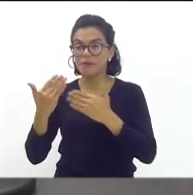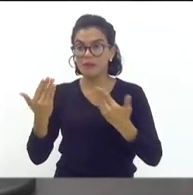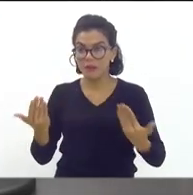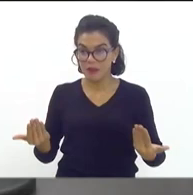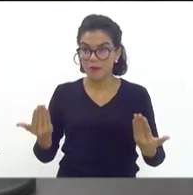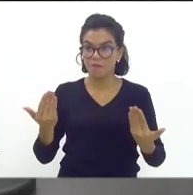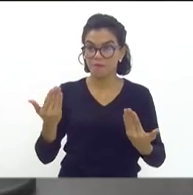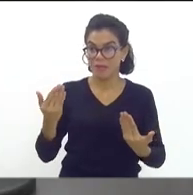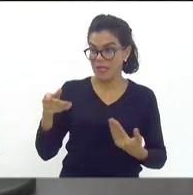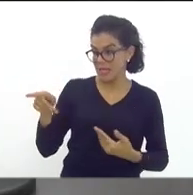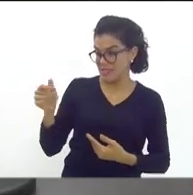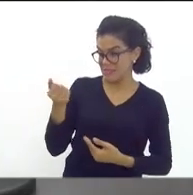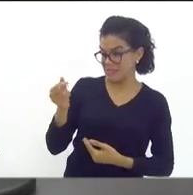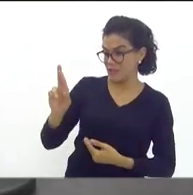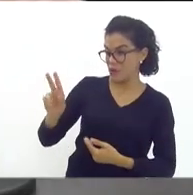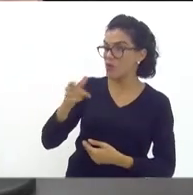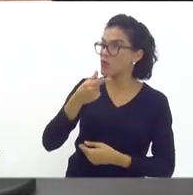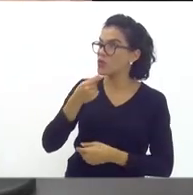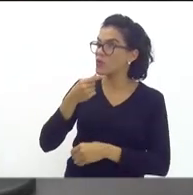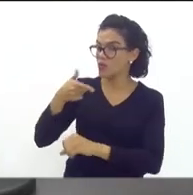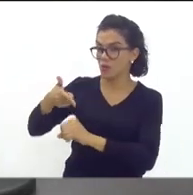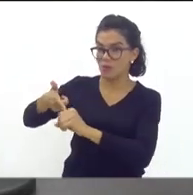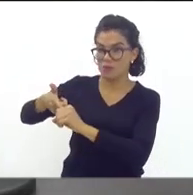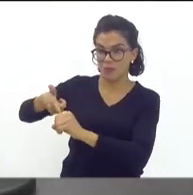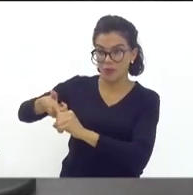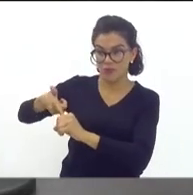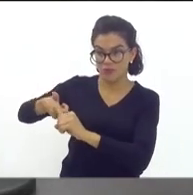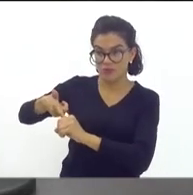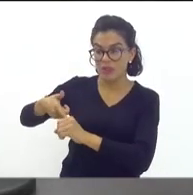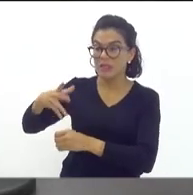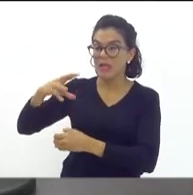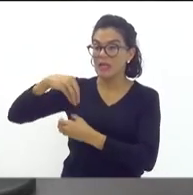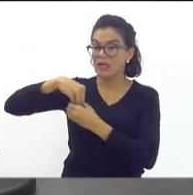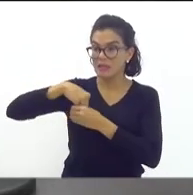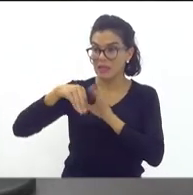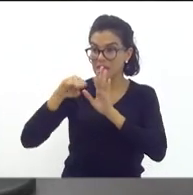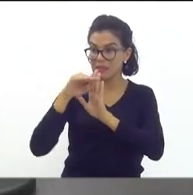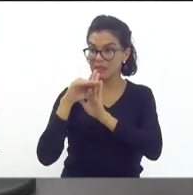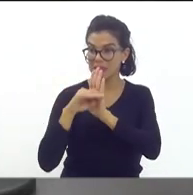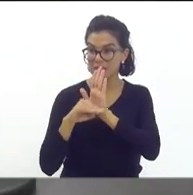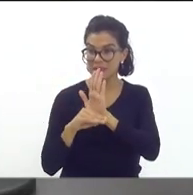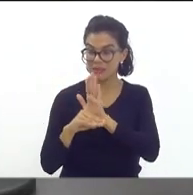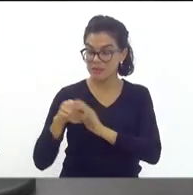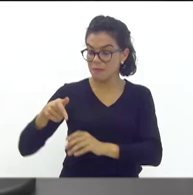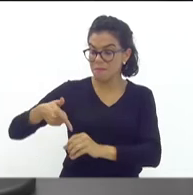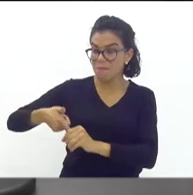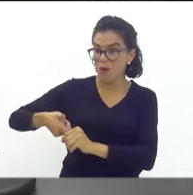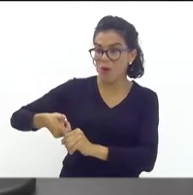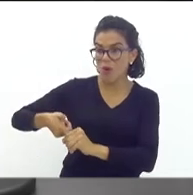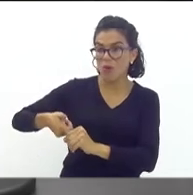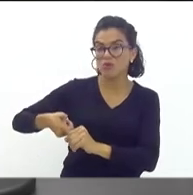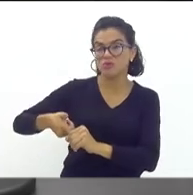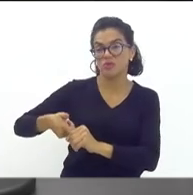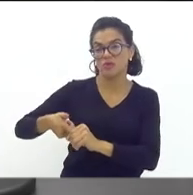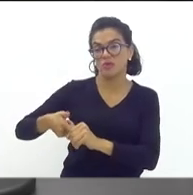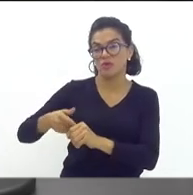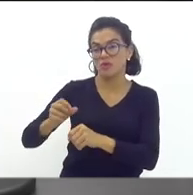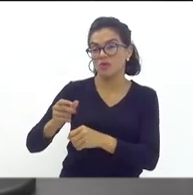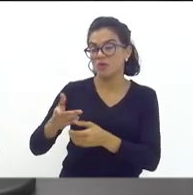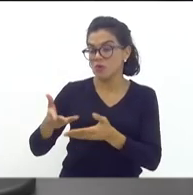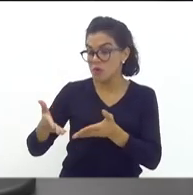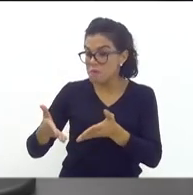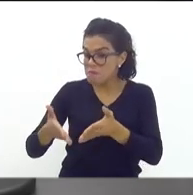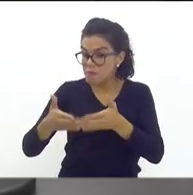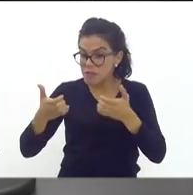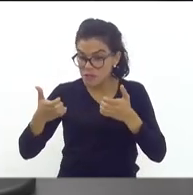do senhor dos postos eu não sei se ele tá dentro dessa listagem de postes que ingressaram com